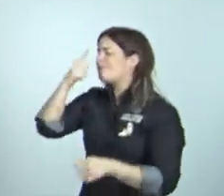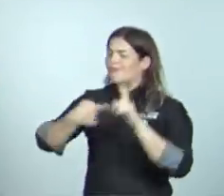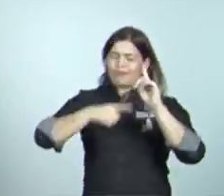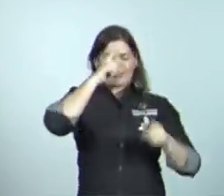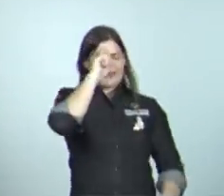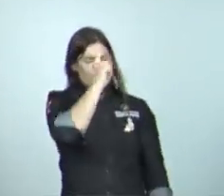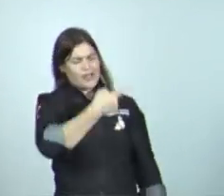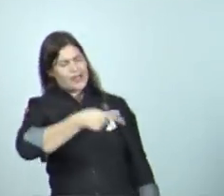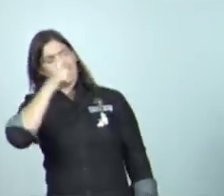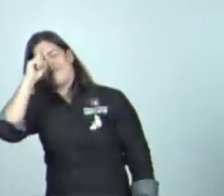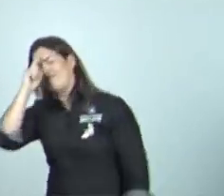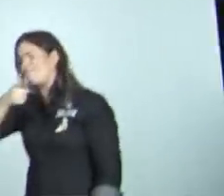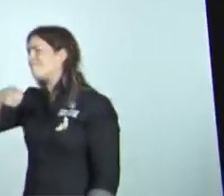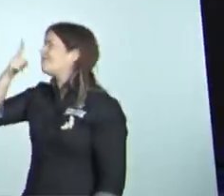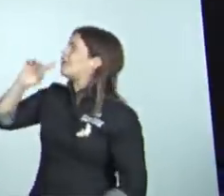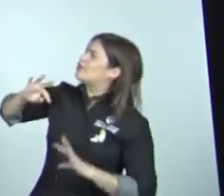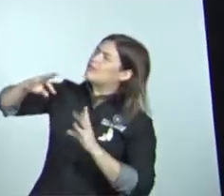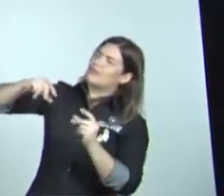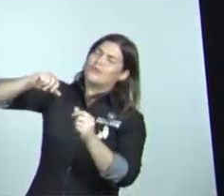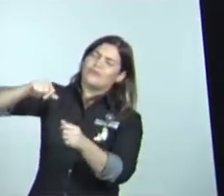seja o nome